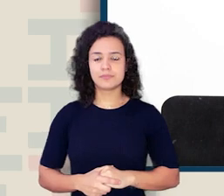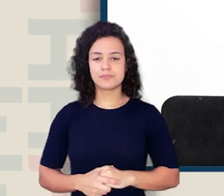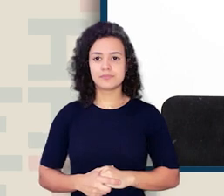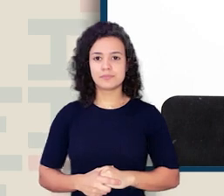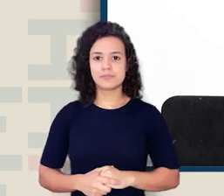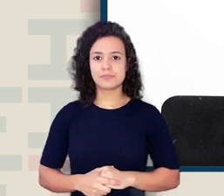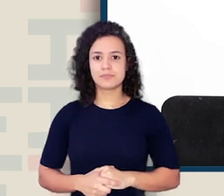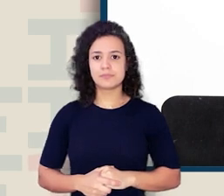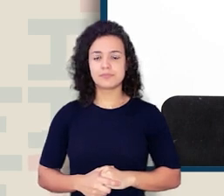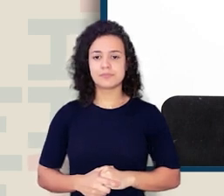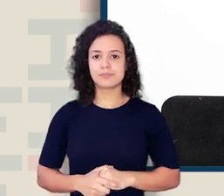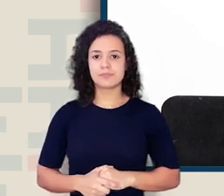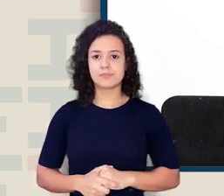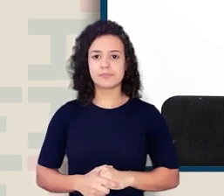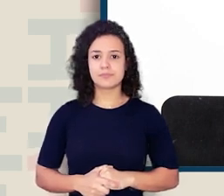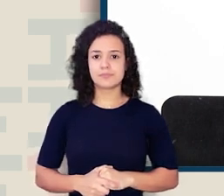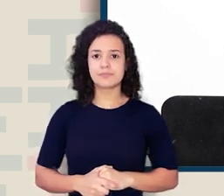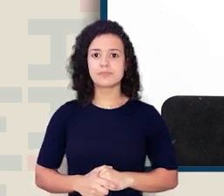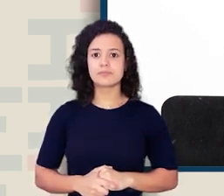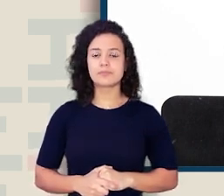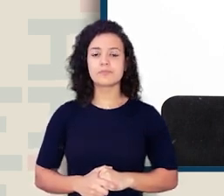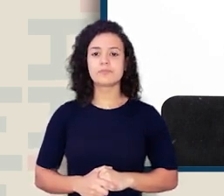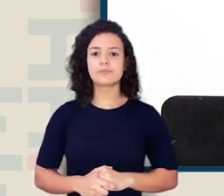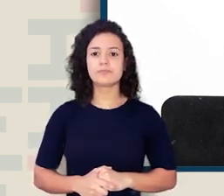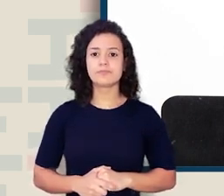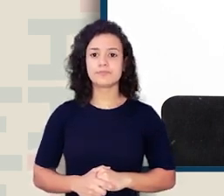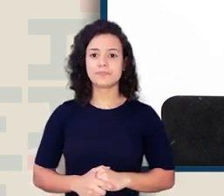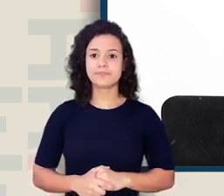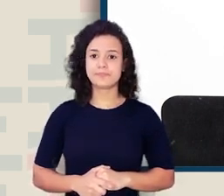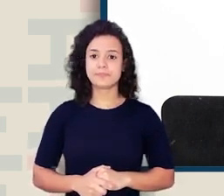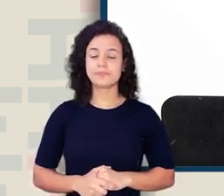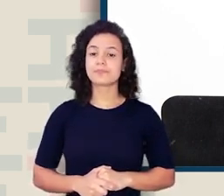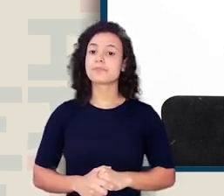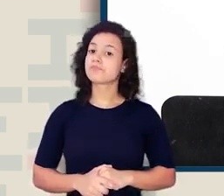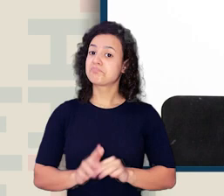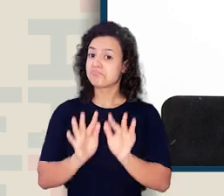Fechado, aberto.